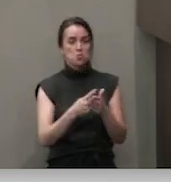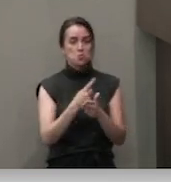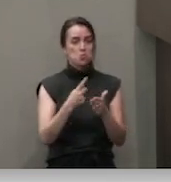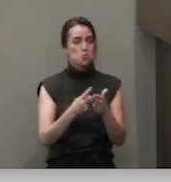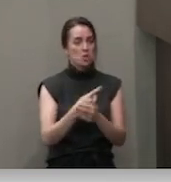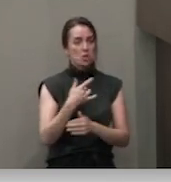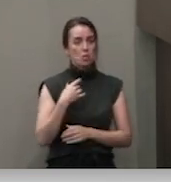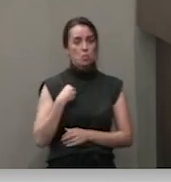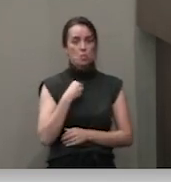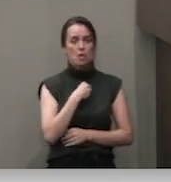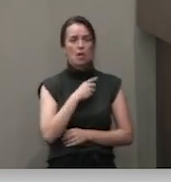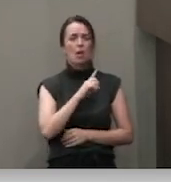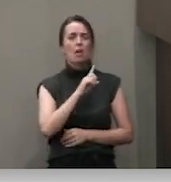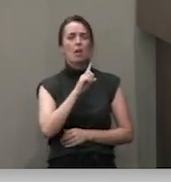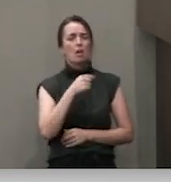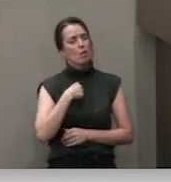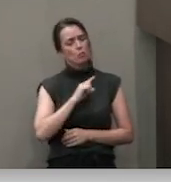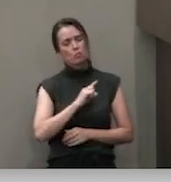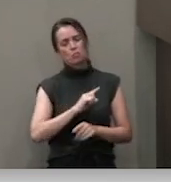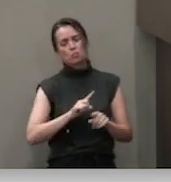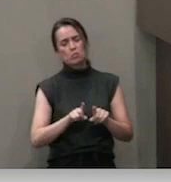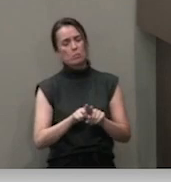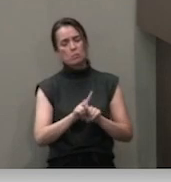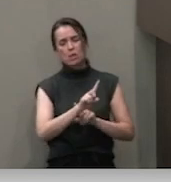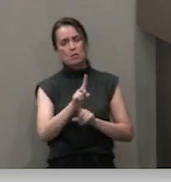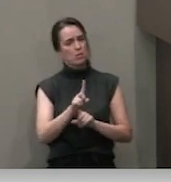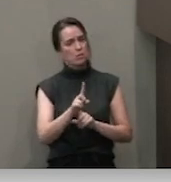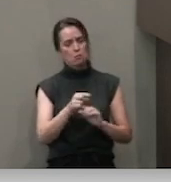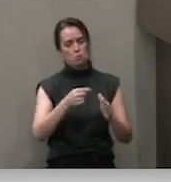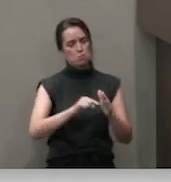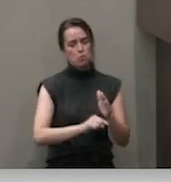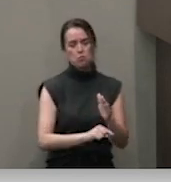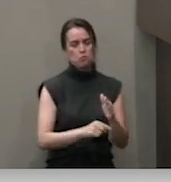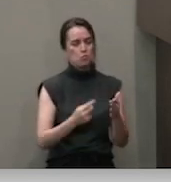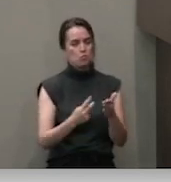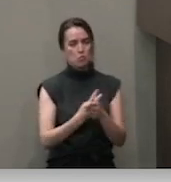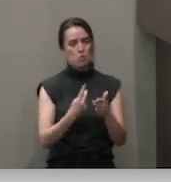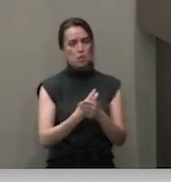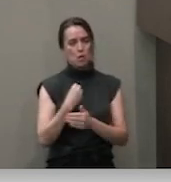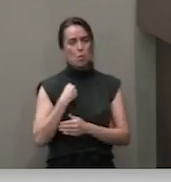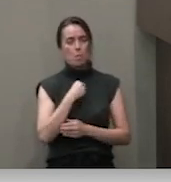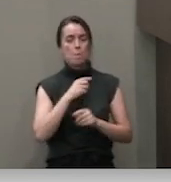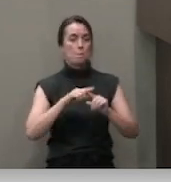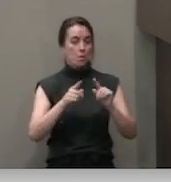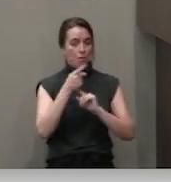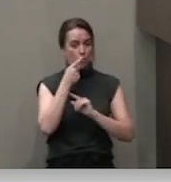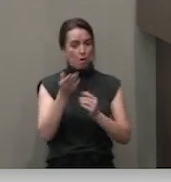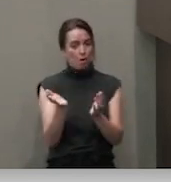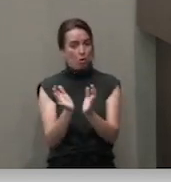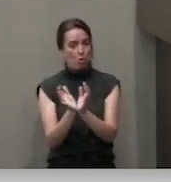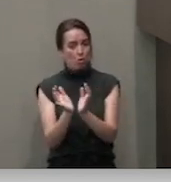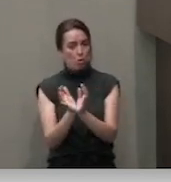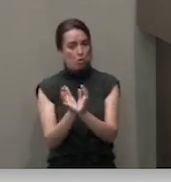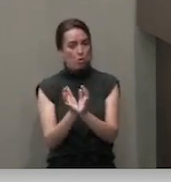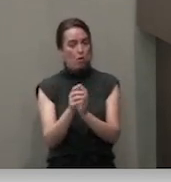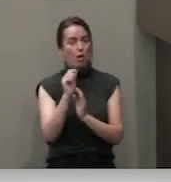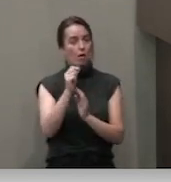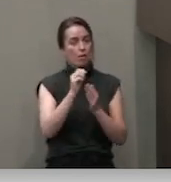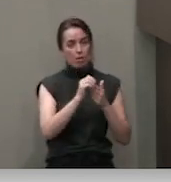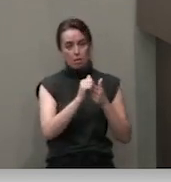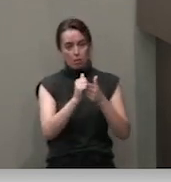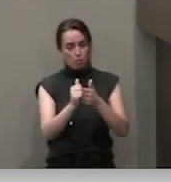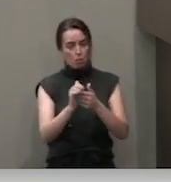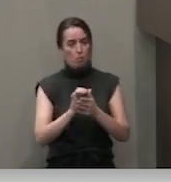aqui também não vou avançar nessa questão de erro médico mas apenas dizer aos colegas e também aos senhores que nos acompanham